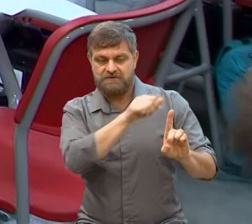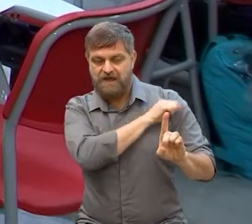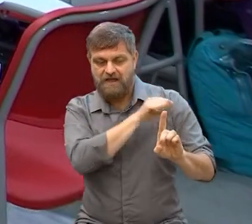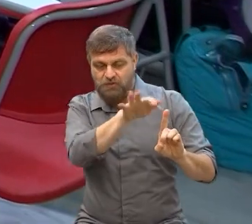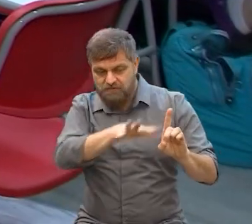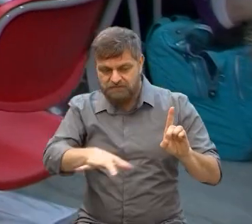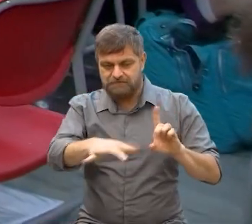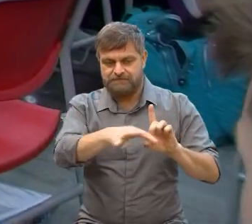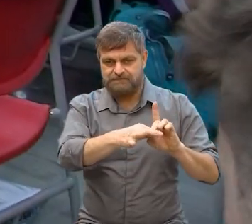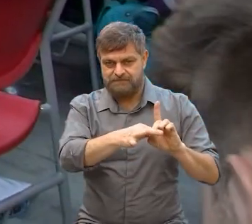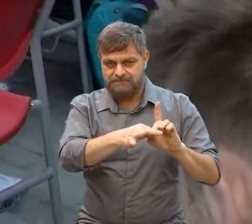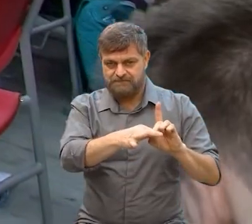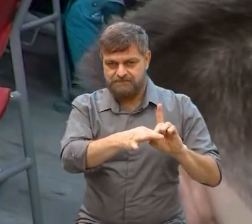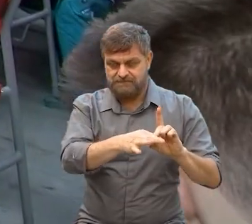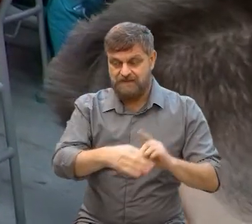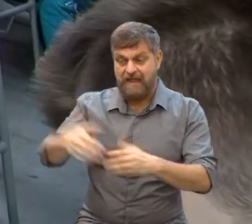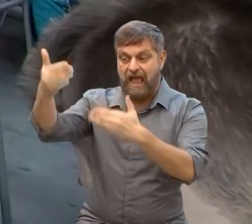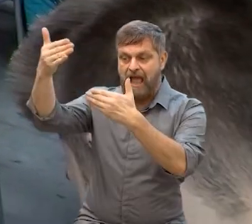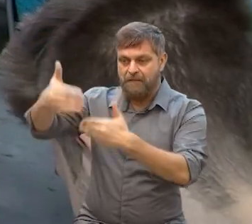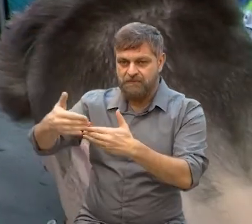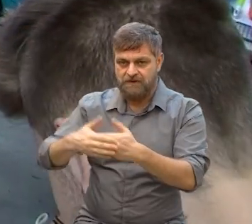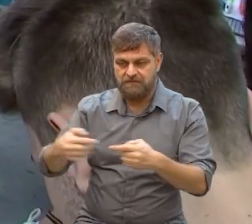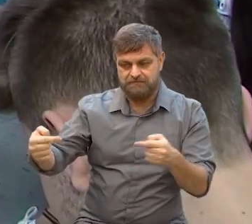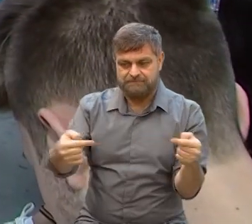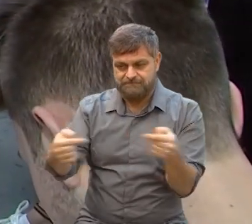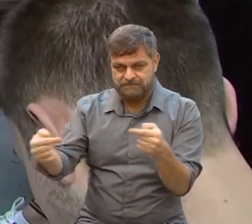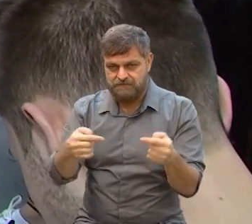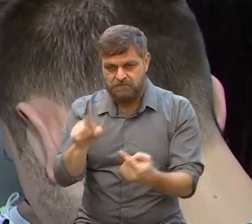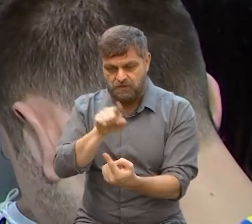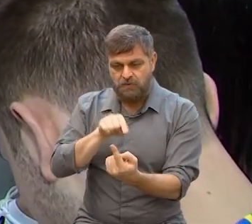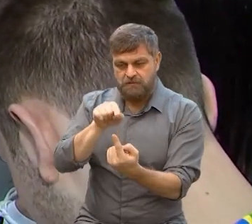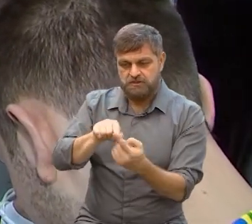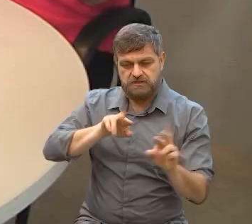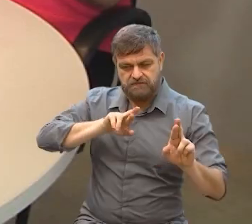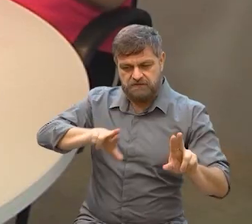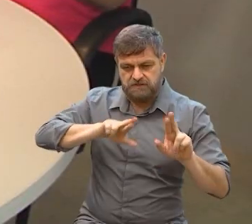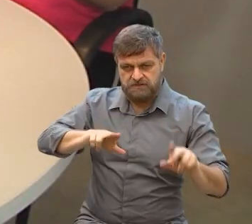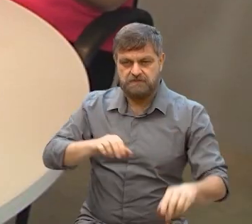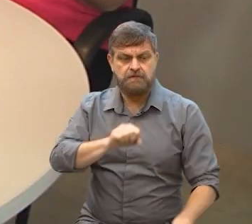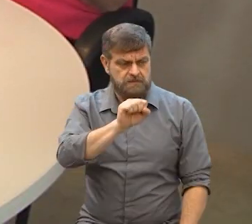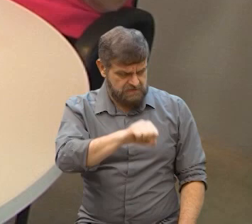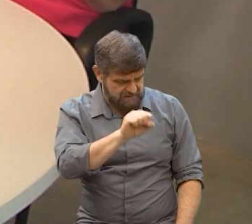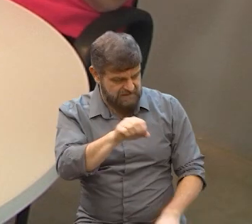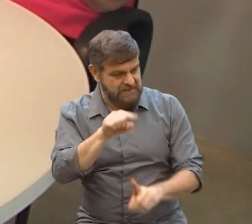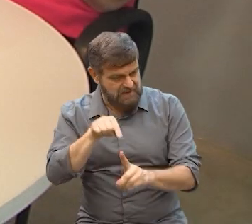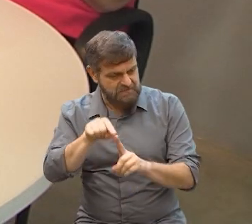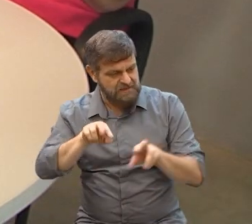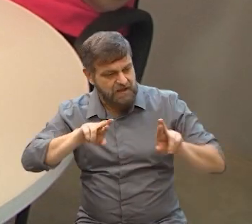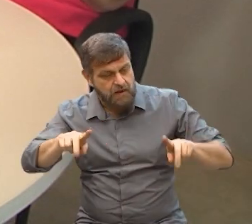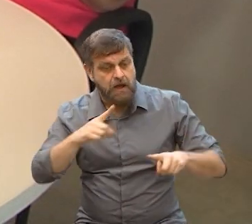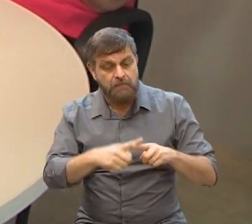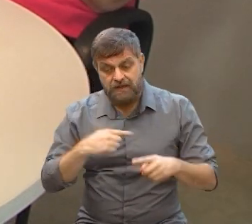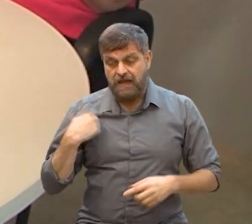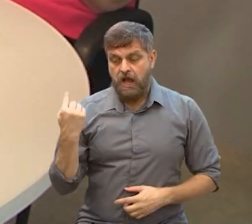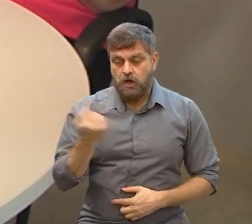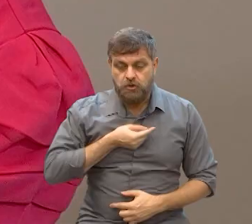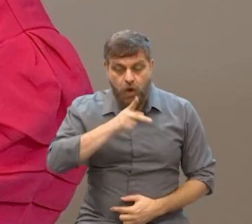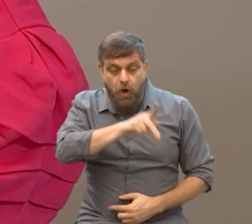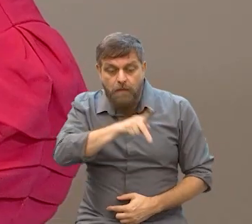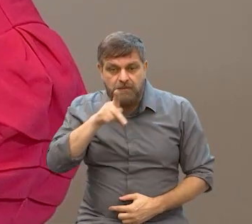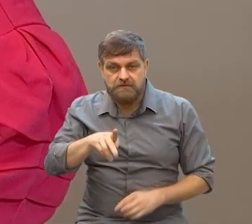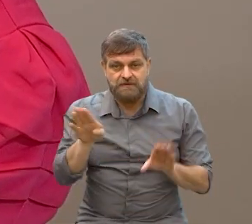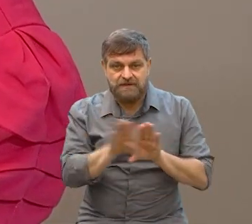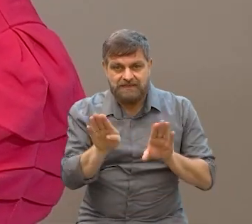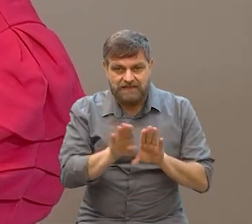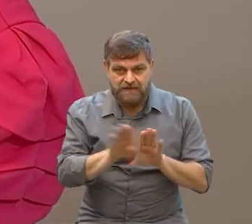aluno contra a prova. Mas será que já não é um outro objetivo? Não, aí? é um outro objetivo. Mas por que nós não podemos